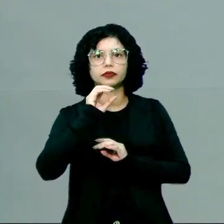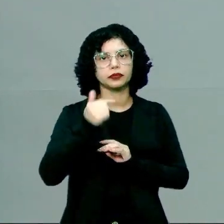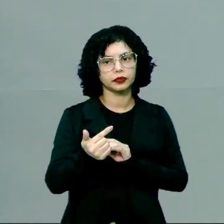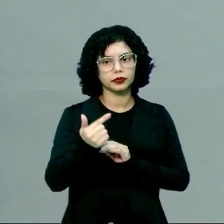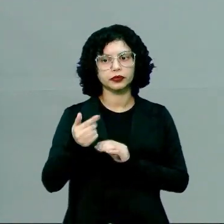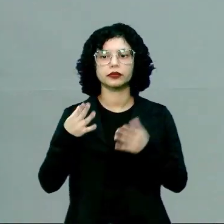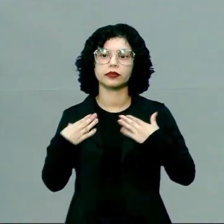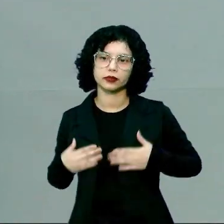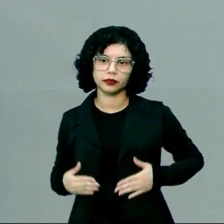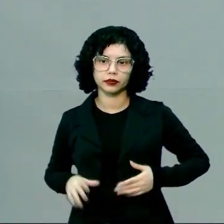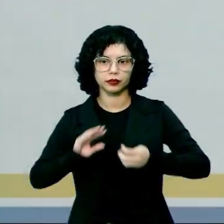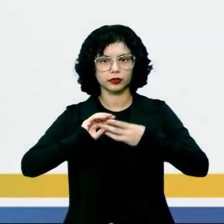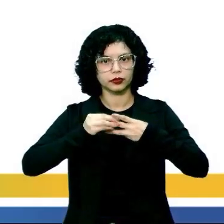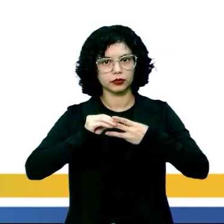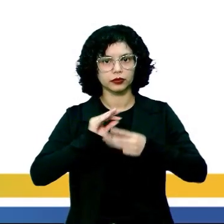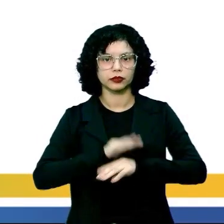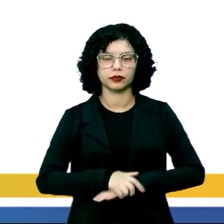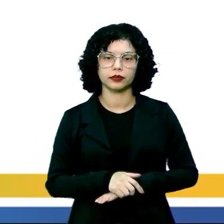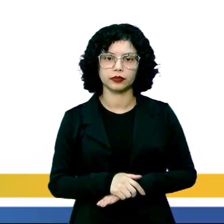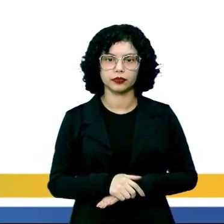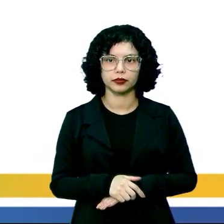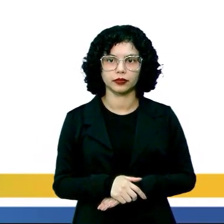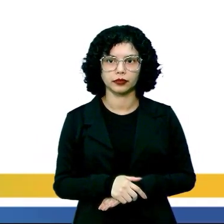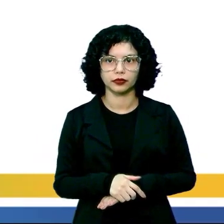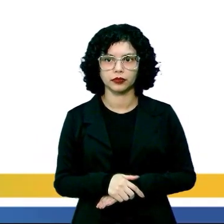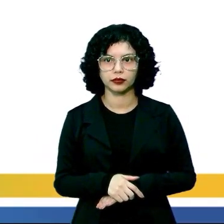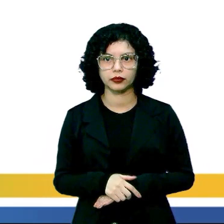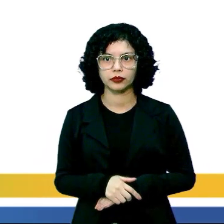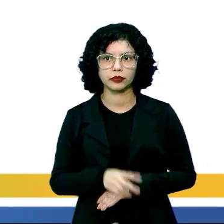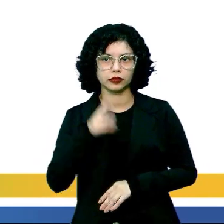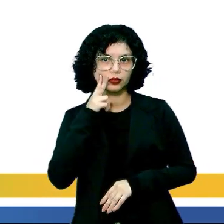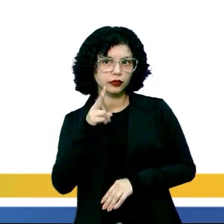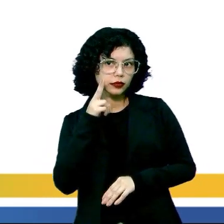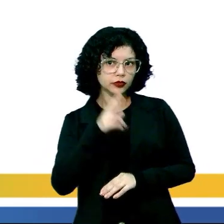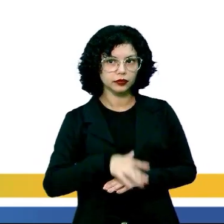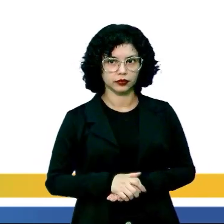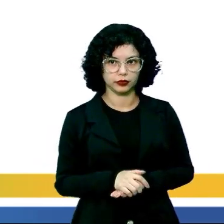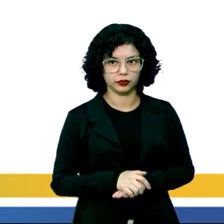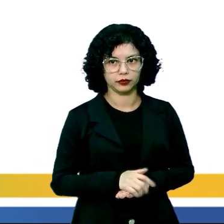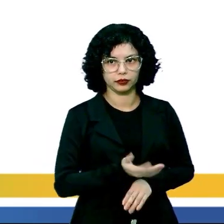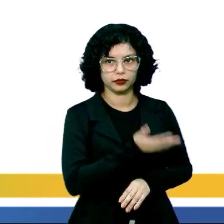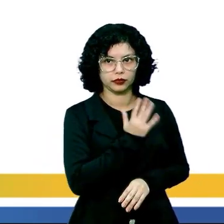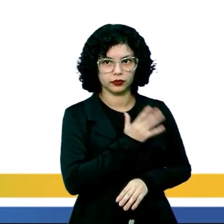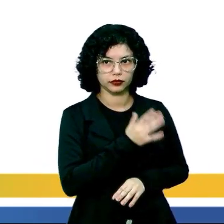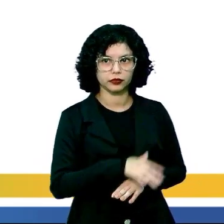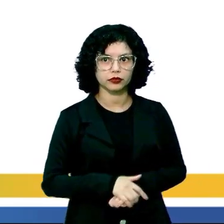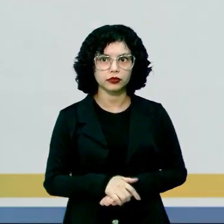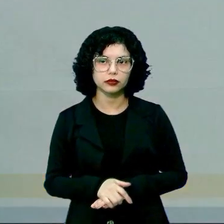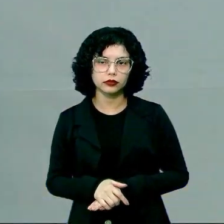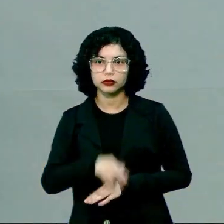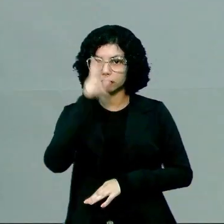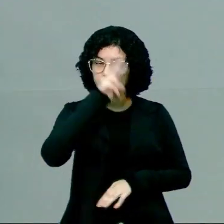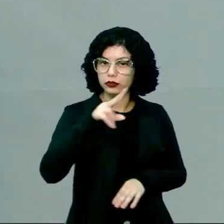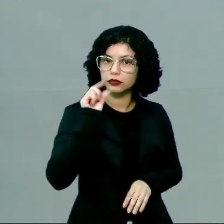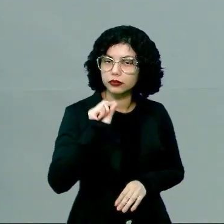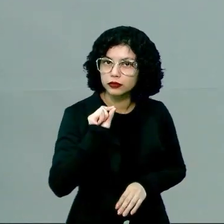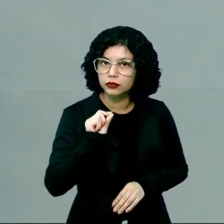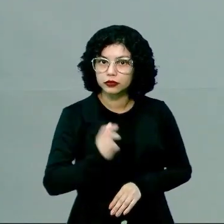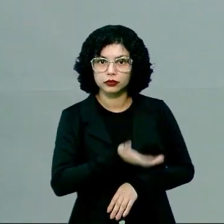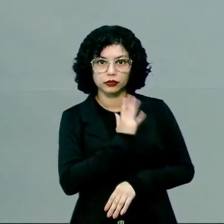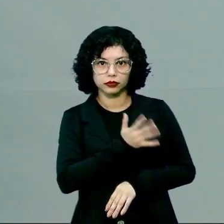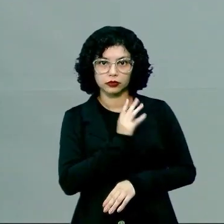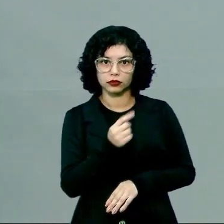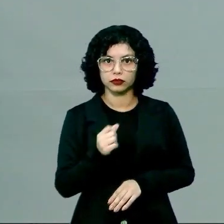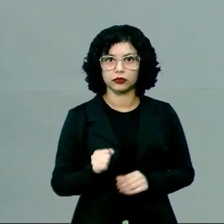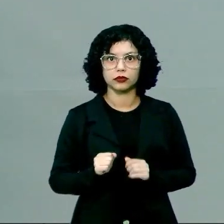as nossas células e o nosso corpo, tá? Então vamos analisar o coração. Lembrando, pessoal, o coração, ele